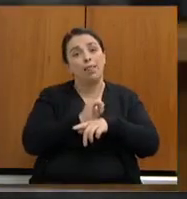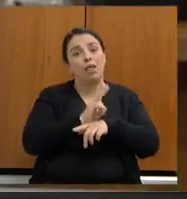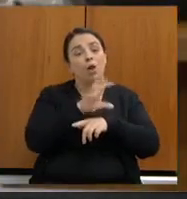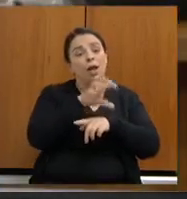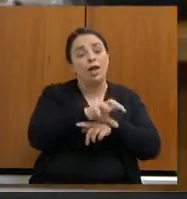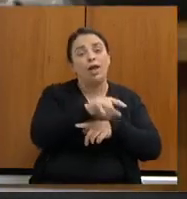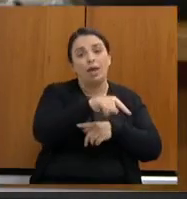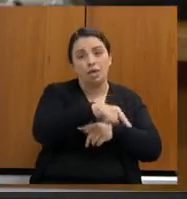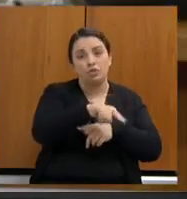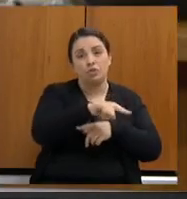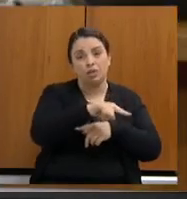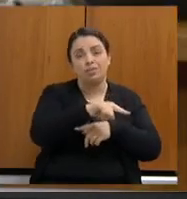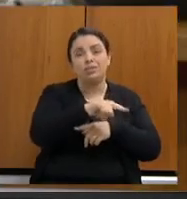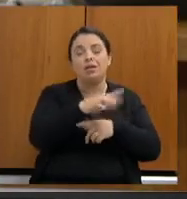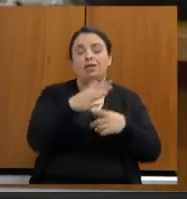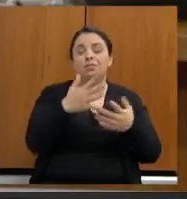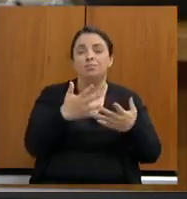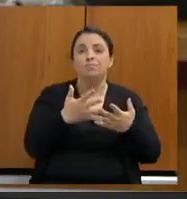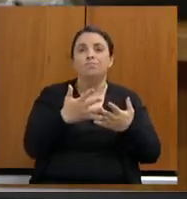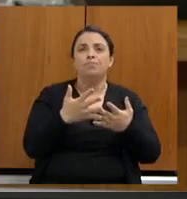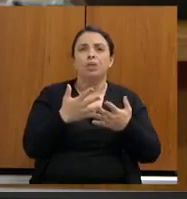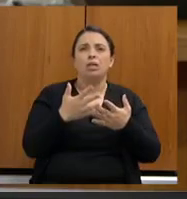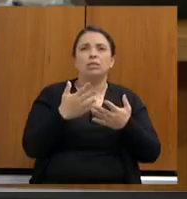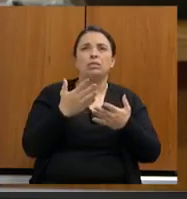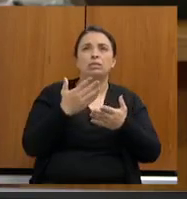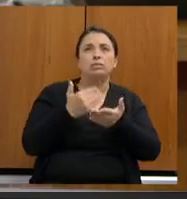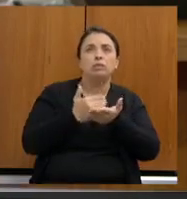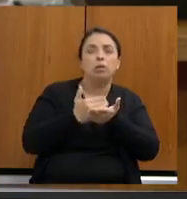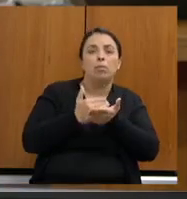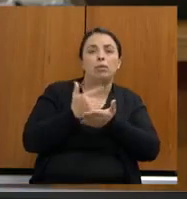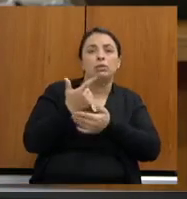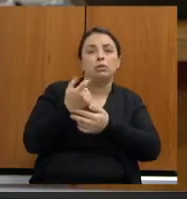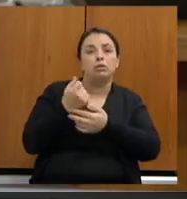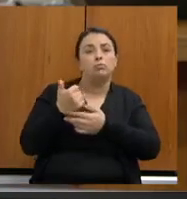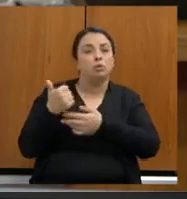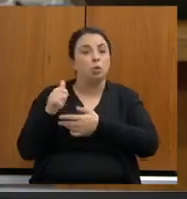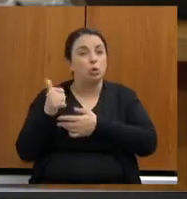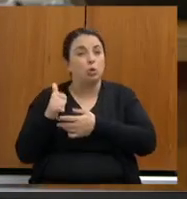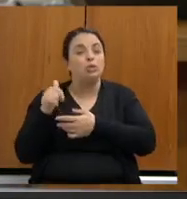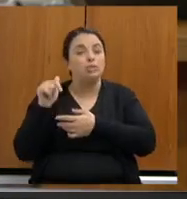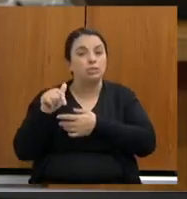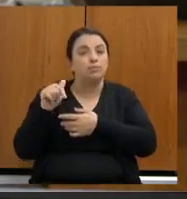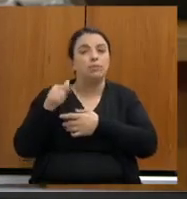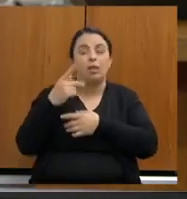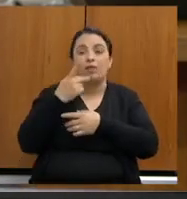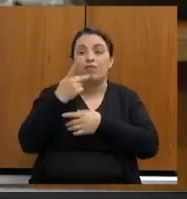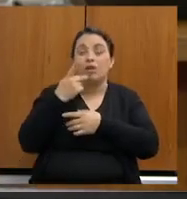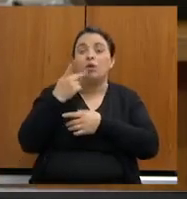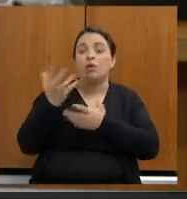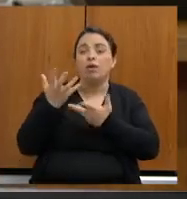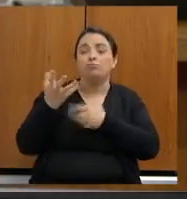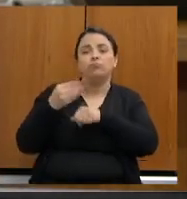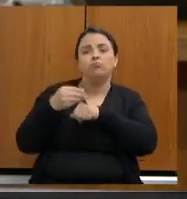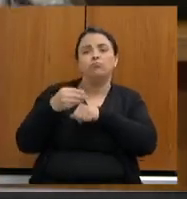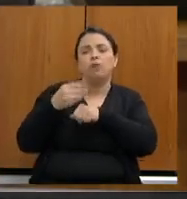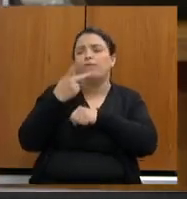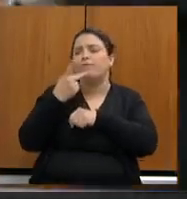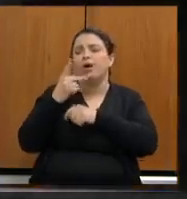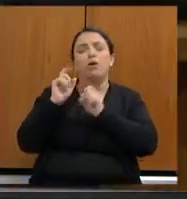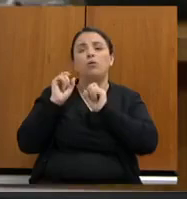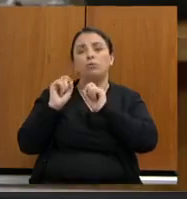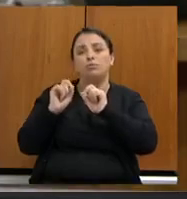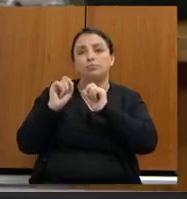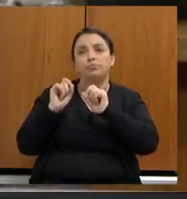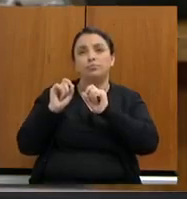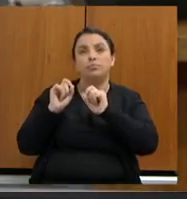da princípio da última década e 2011 também quero deixar aqui uma reflexão é